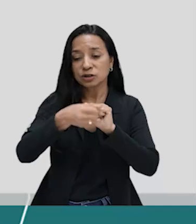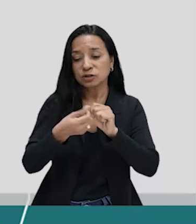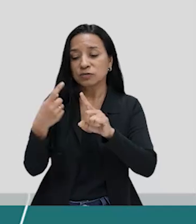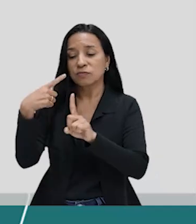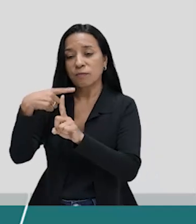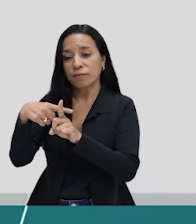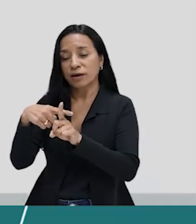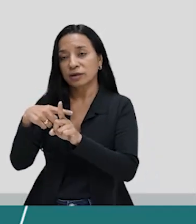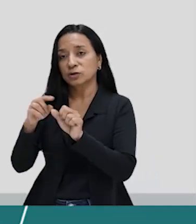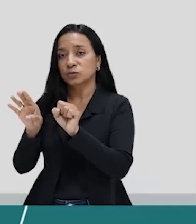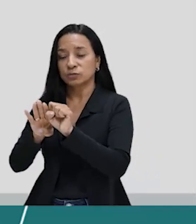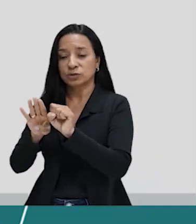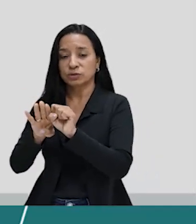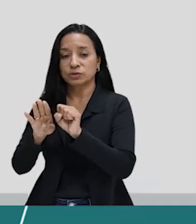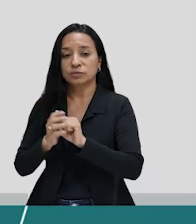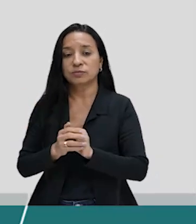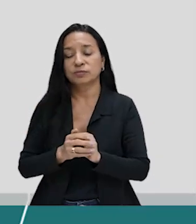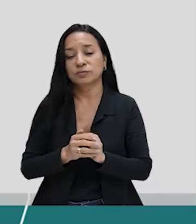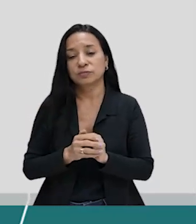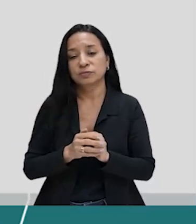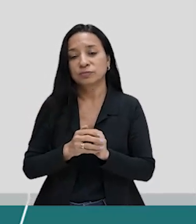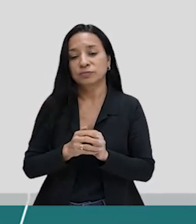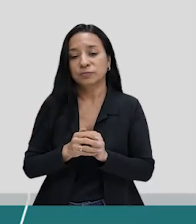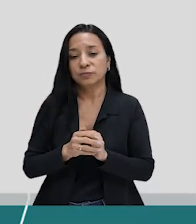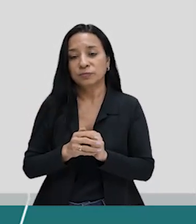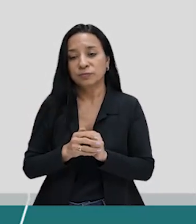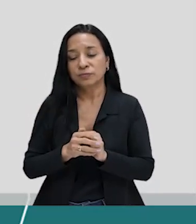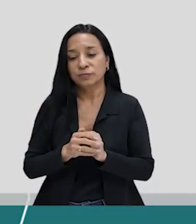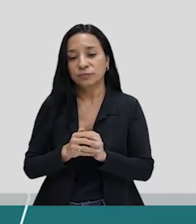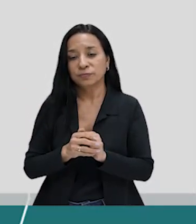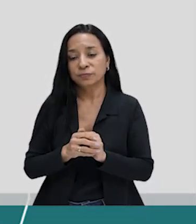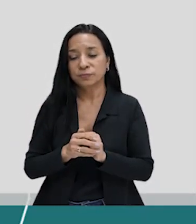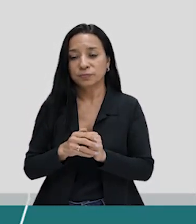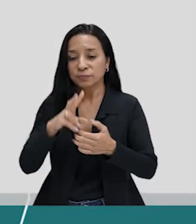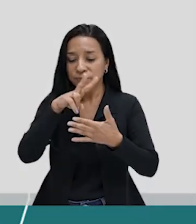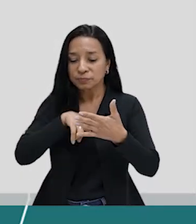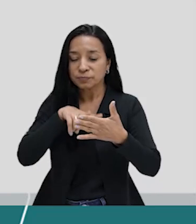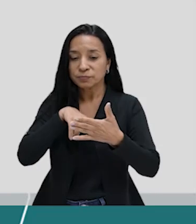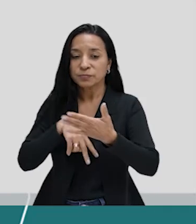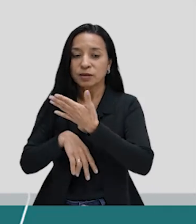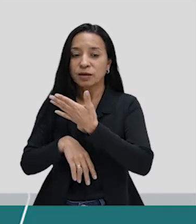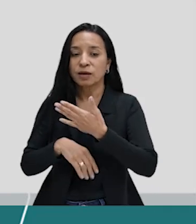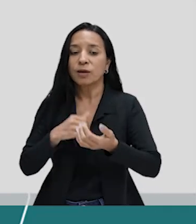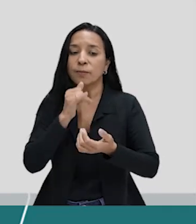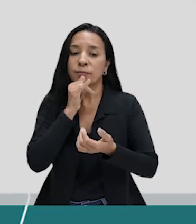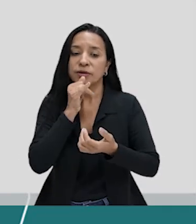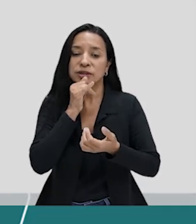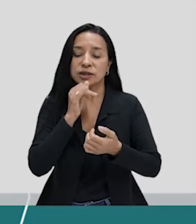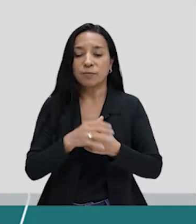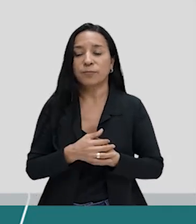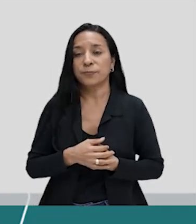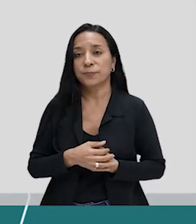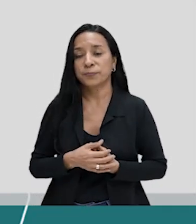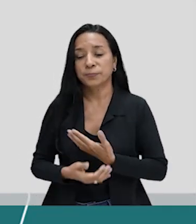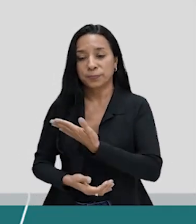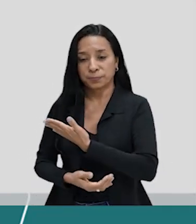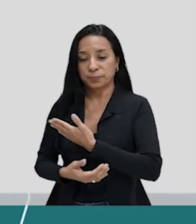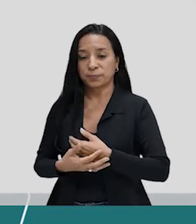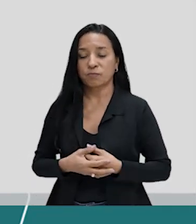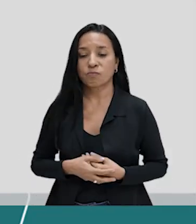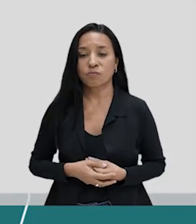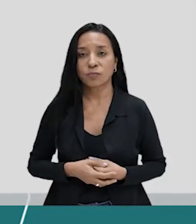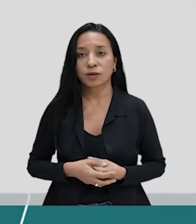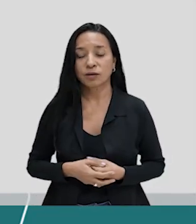Essa antecipação do adjetivo torna o enunciado mais enfático. Por exemplo, tenho um pequeno jardim em minha